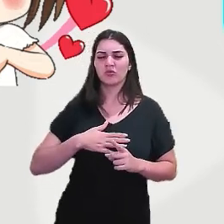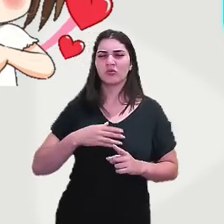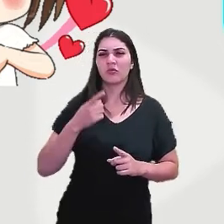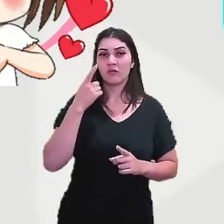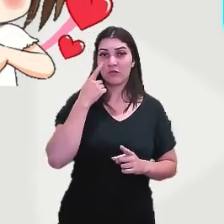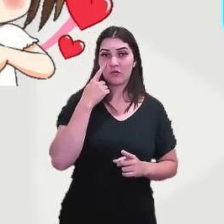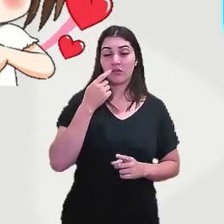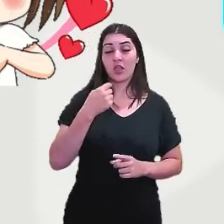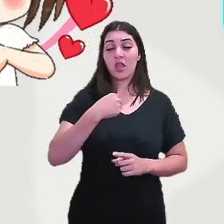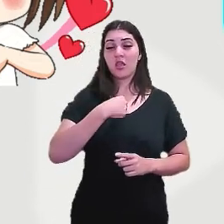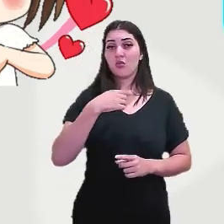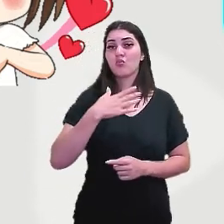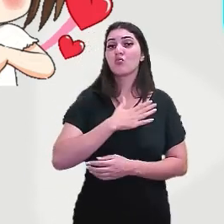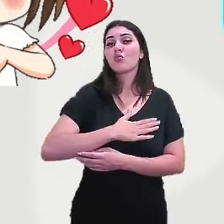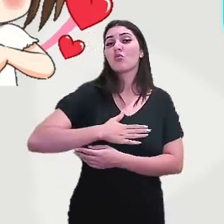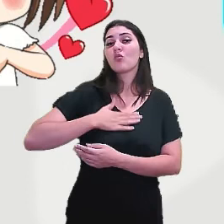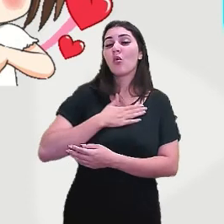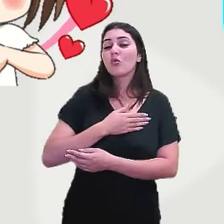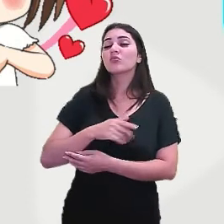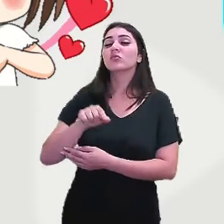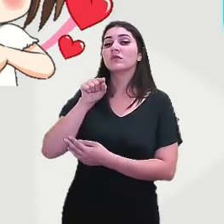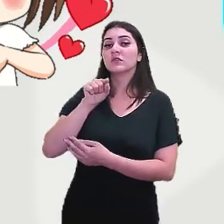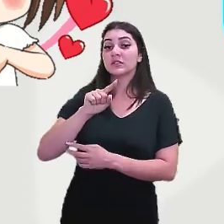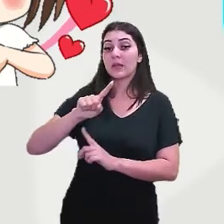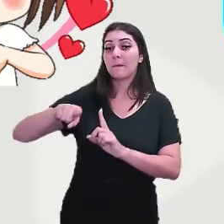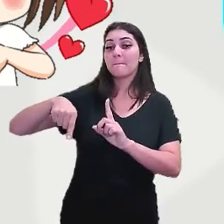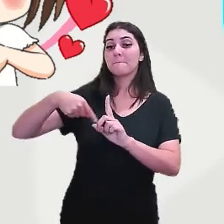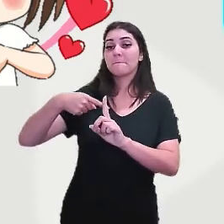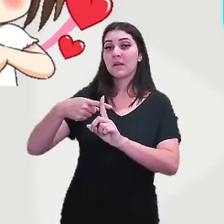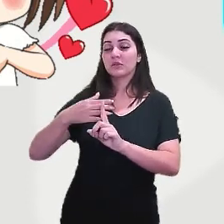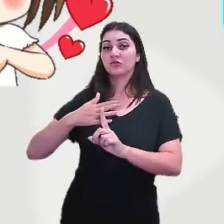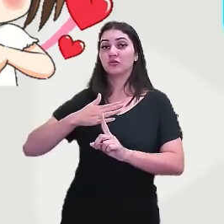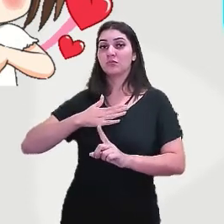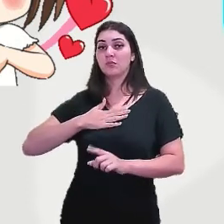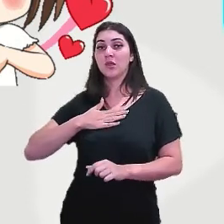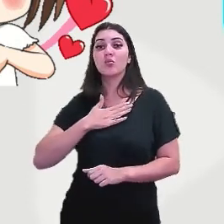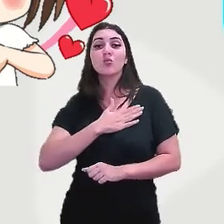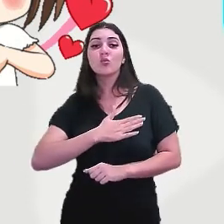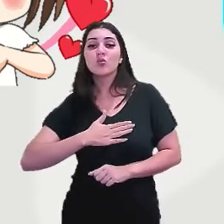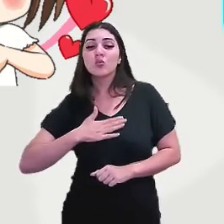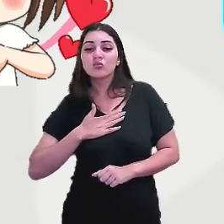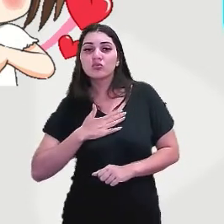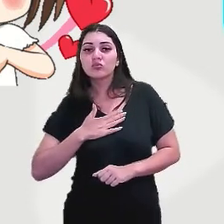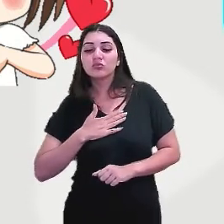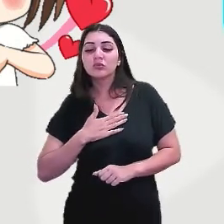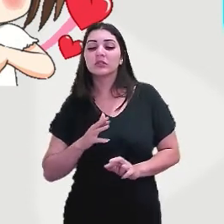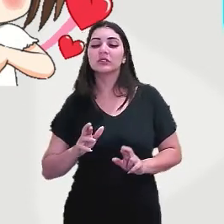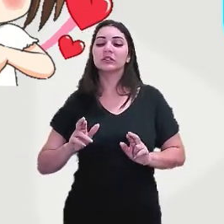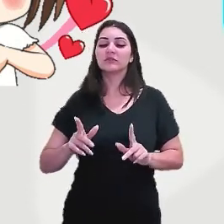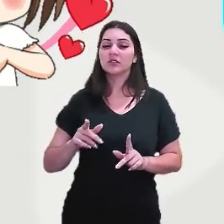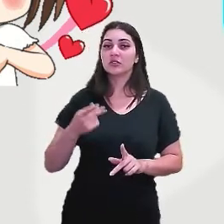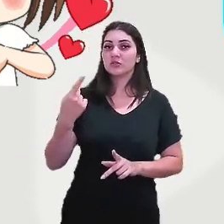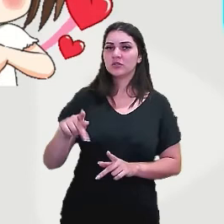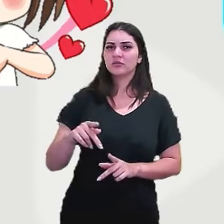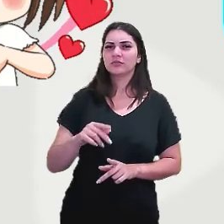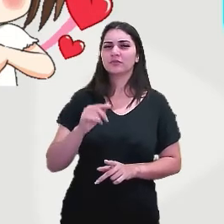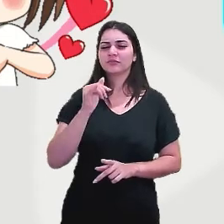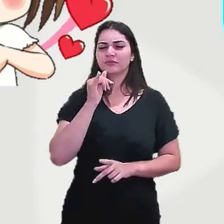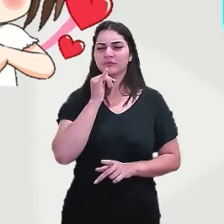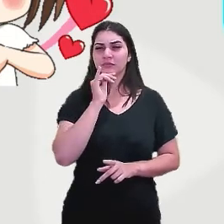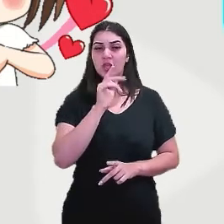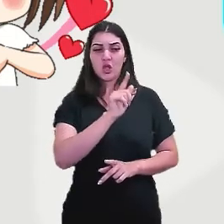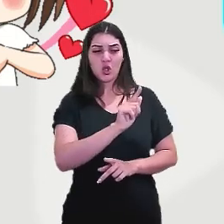A atividade. Vamos para a atividade agora. Na atividade temos uma frase: eu gosto de você, mas